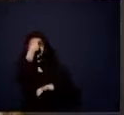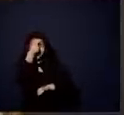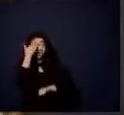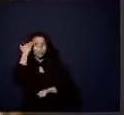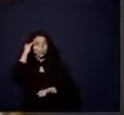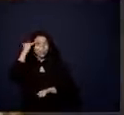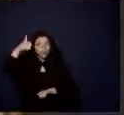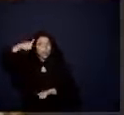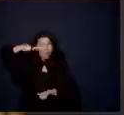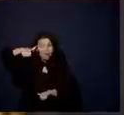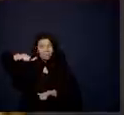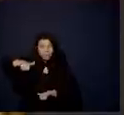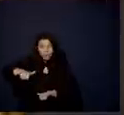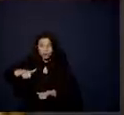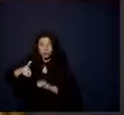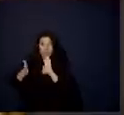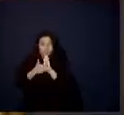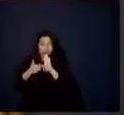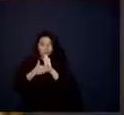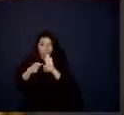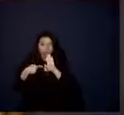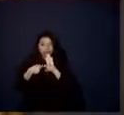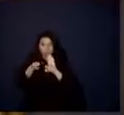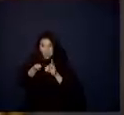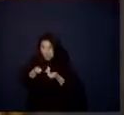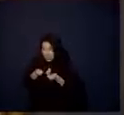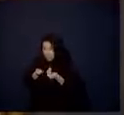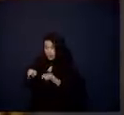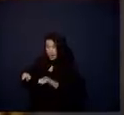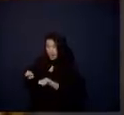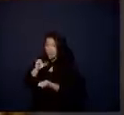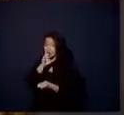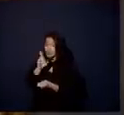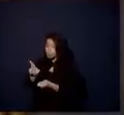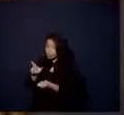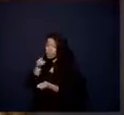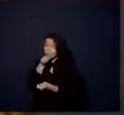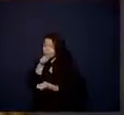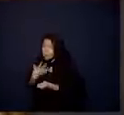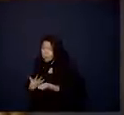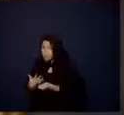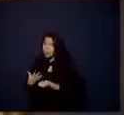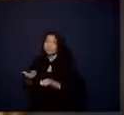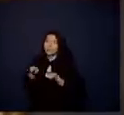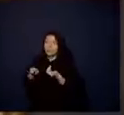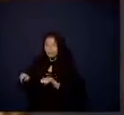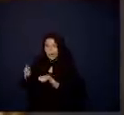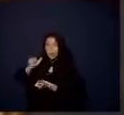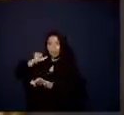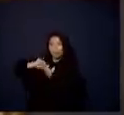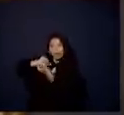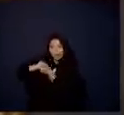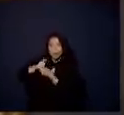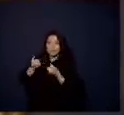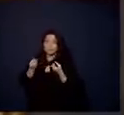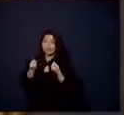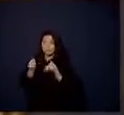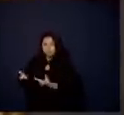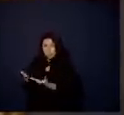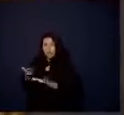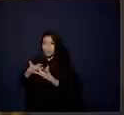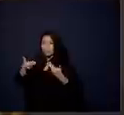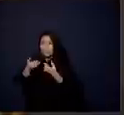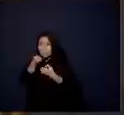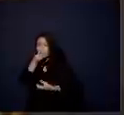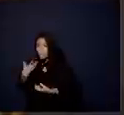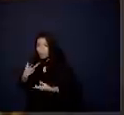se as políticas públicas estão entregando o resultado que se espera né E aí sim a gente teria tem tem espaço